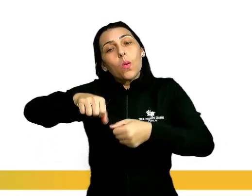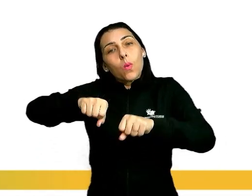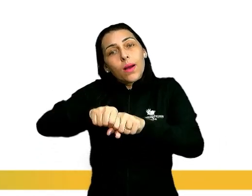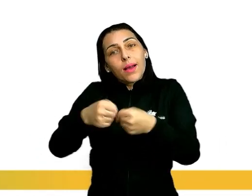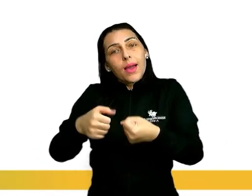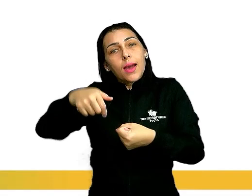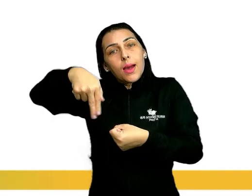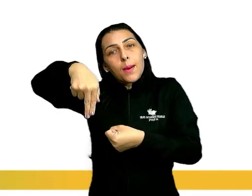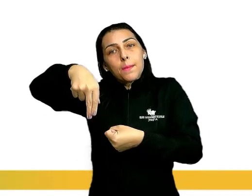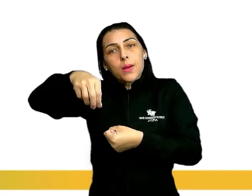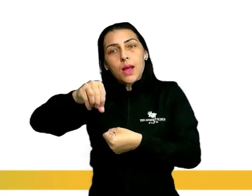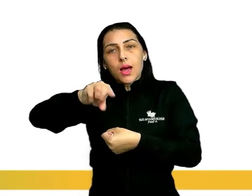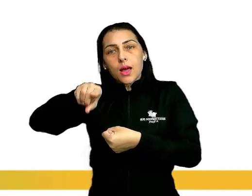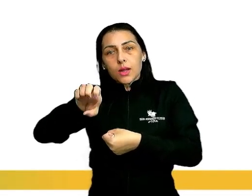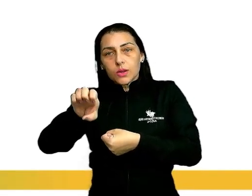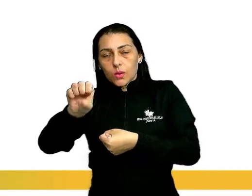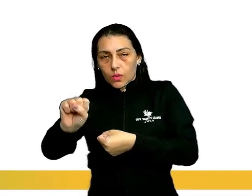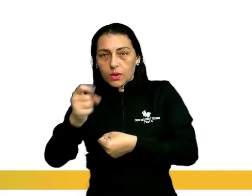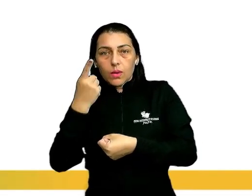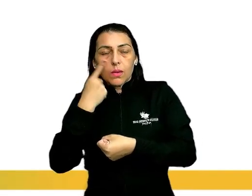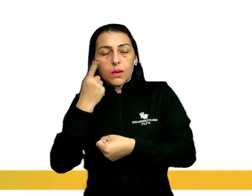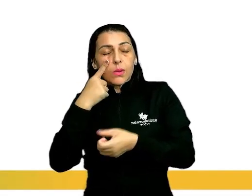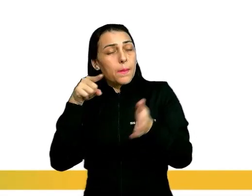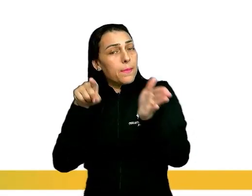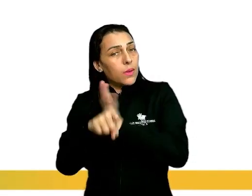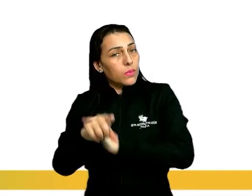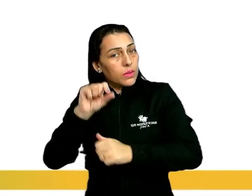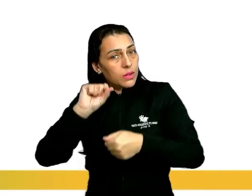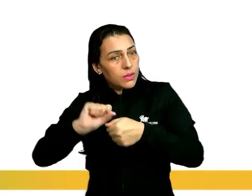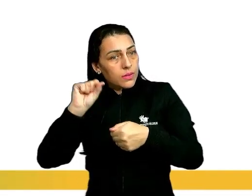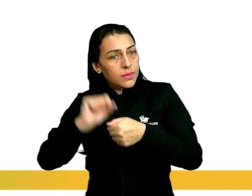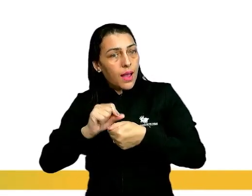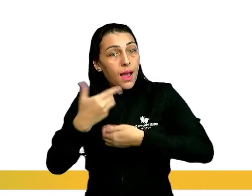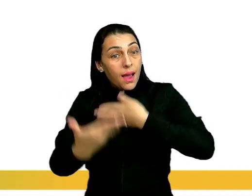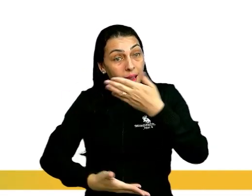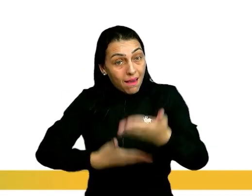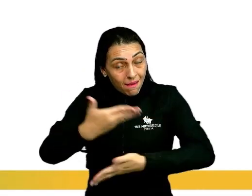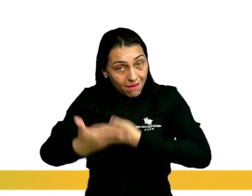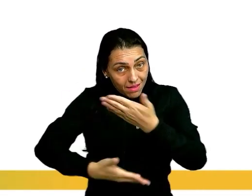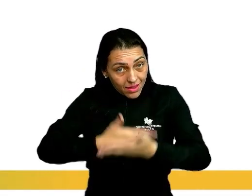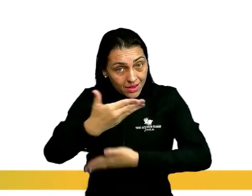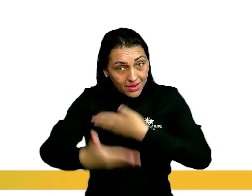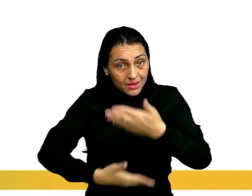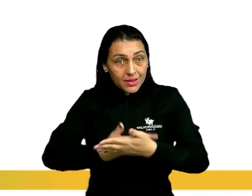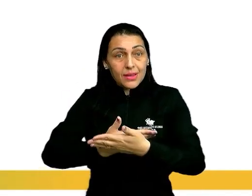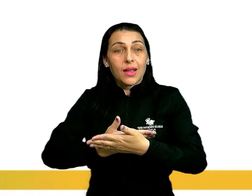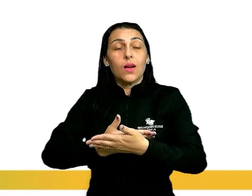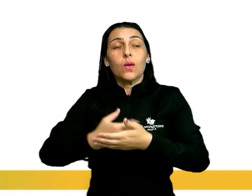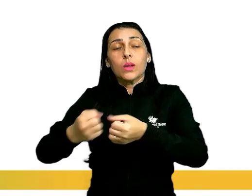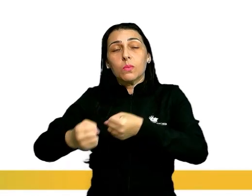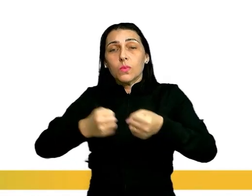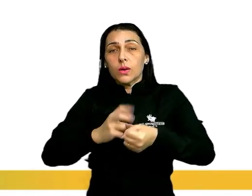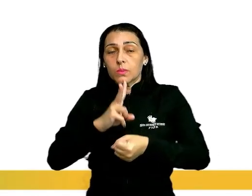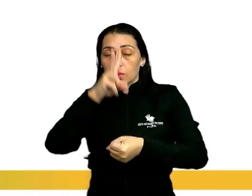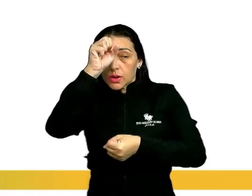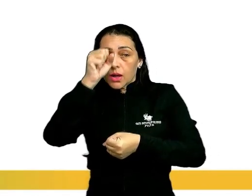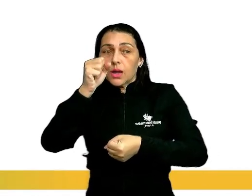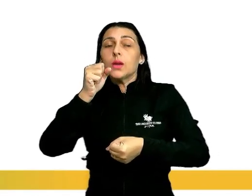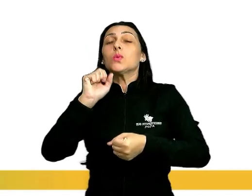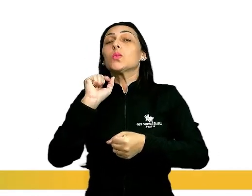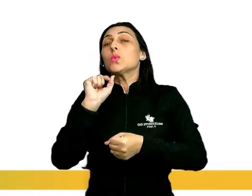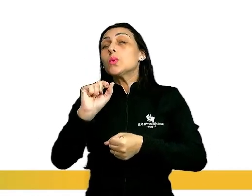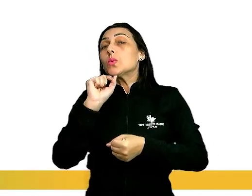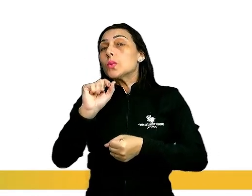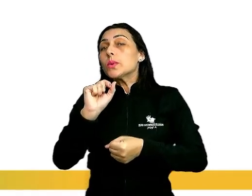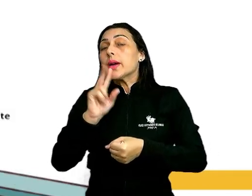gente vai realizar maior força né mas olha só a pergunta que ele faz a relação da força potente com a força resistente aí você tem que